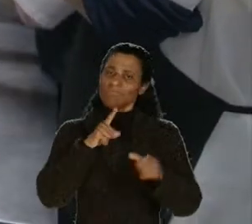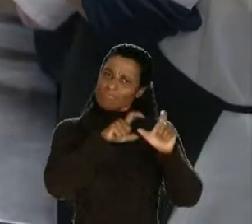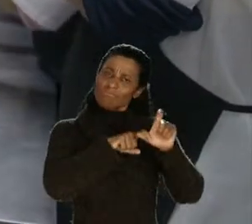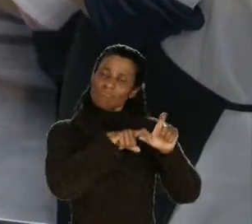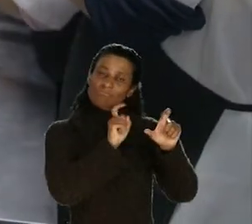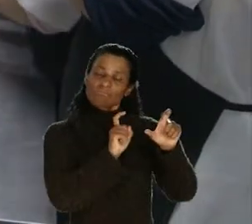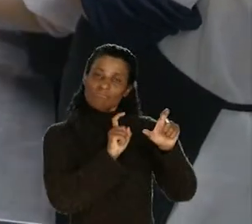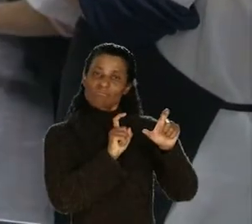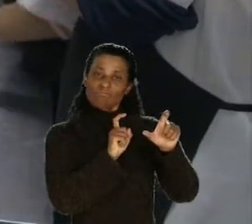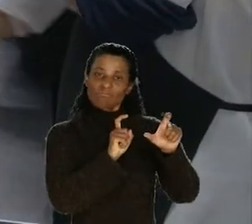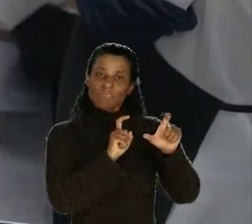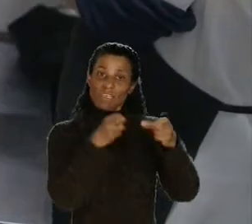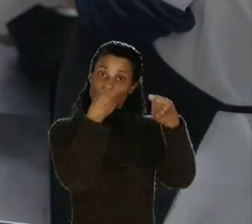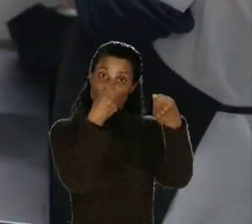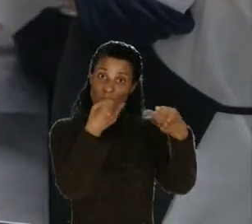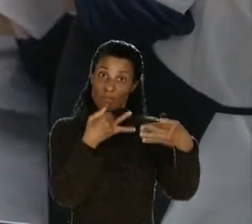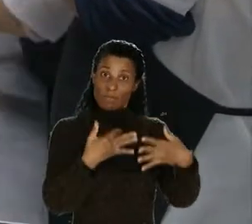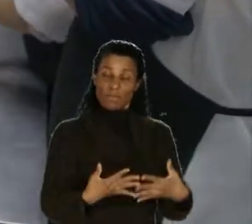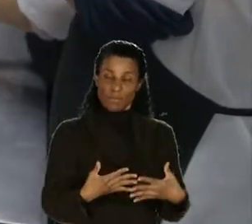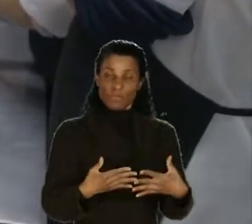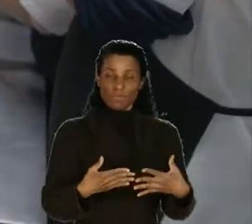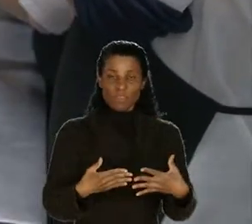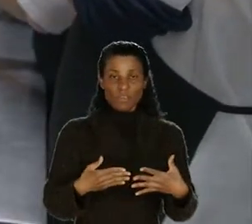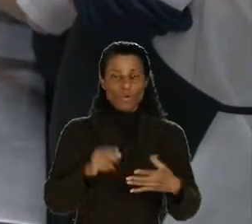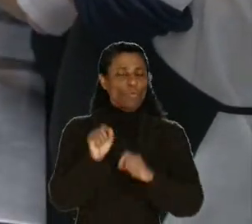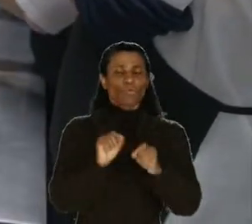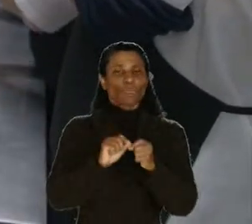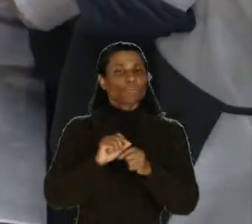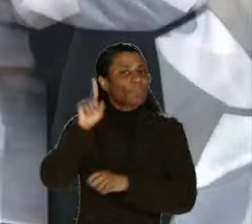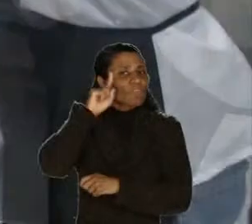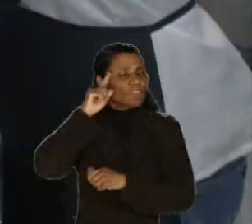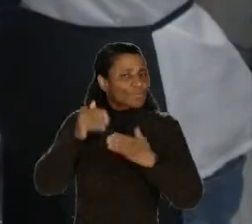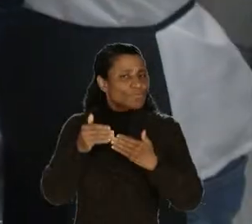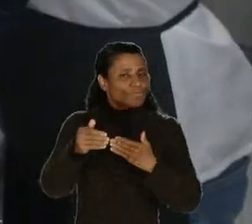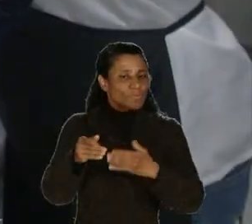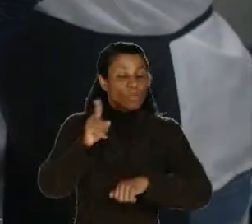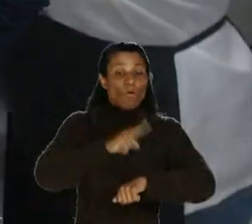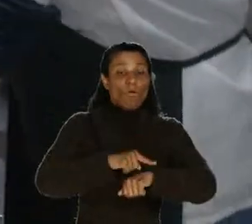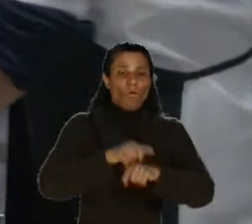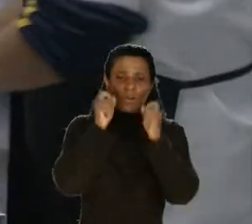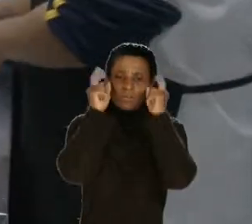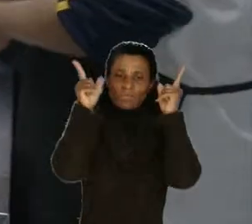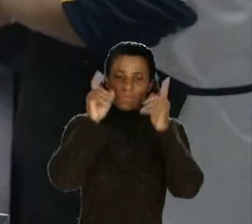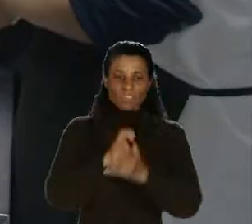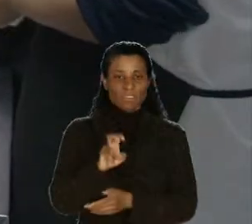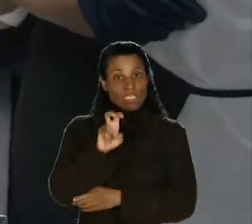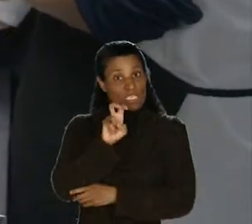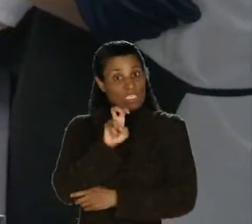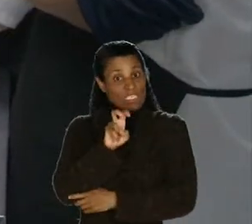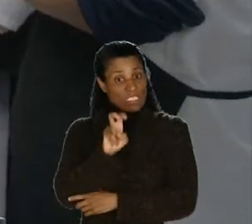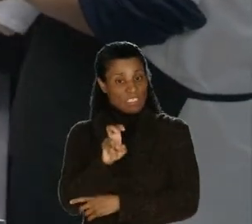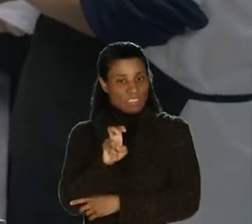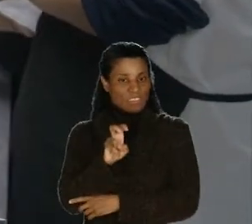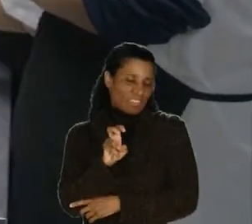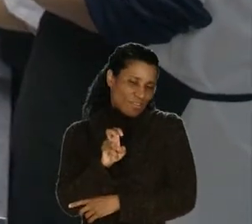Andrew tem uma certa autonomia. Ele nos explica a sua rotina. Que horas acorda?